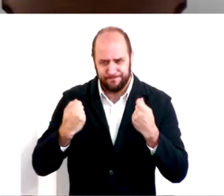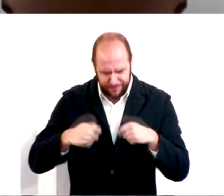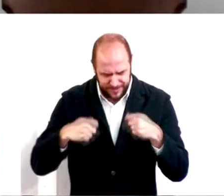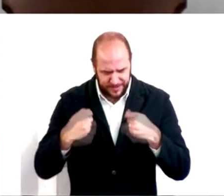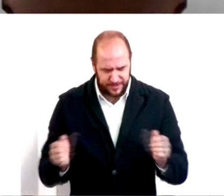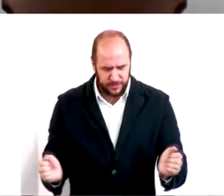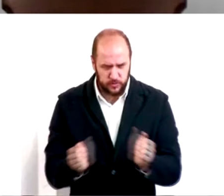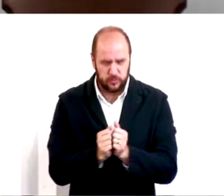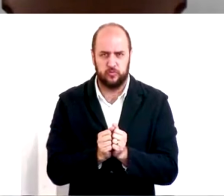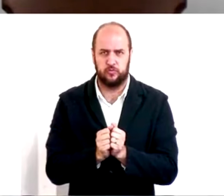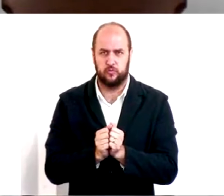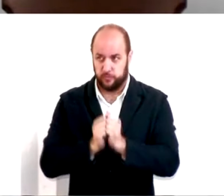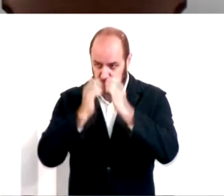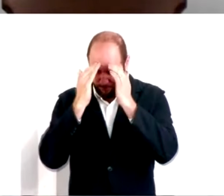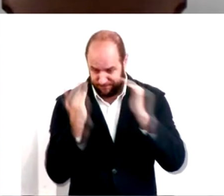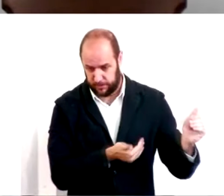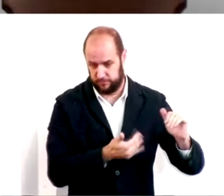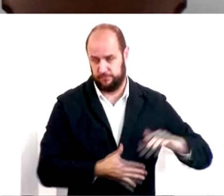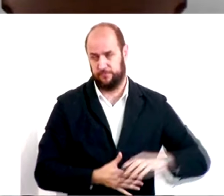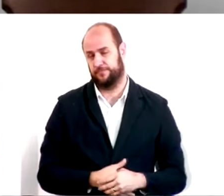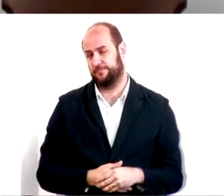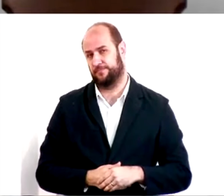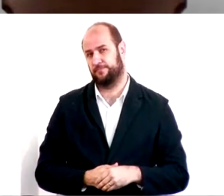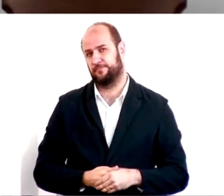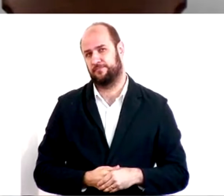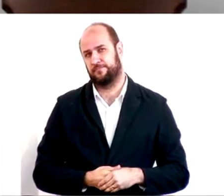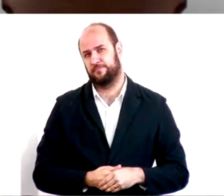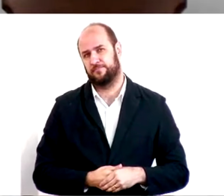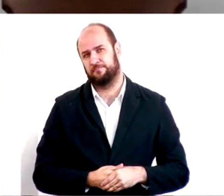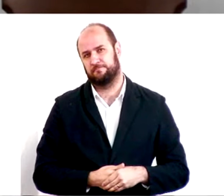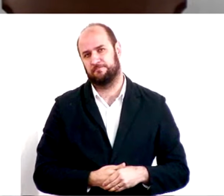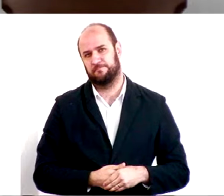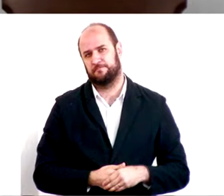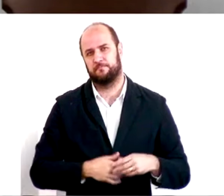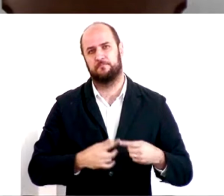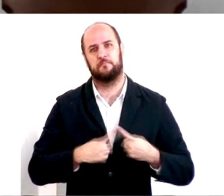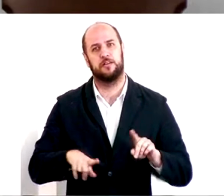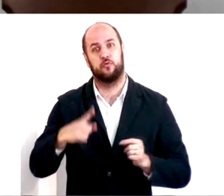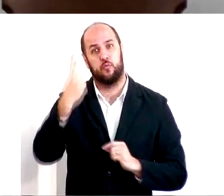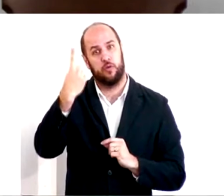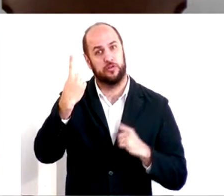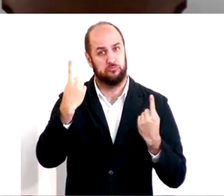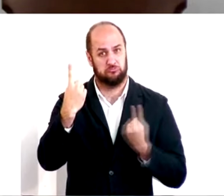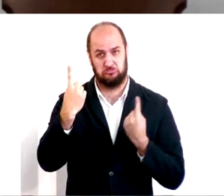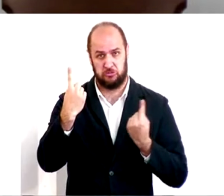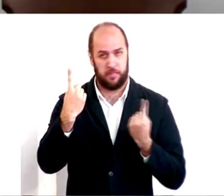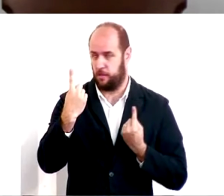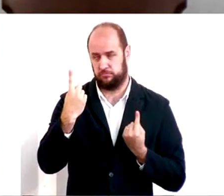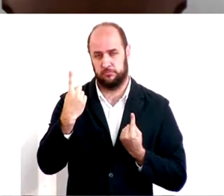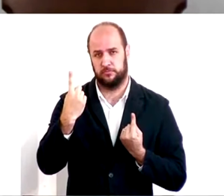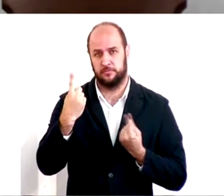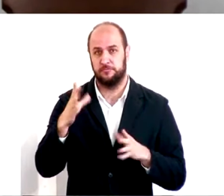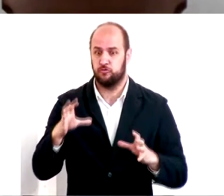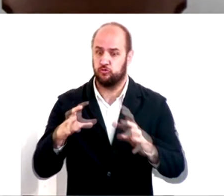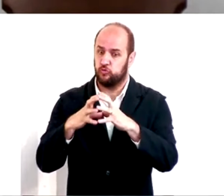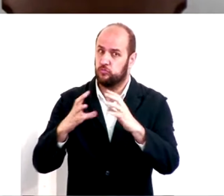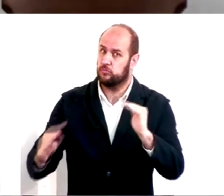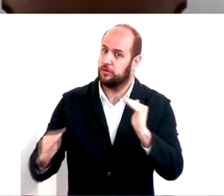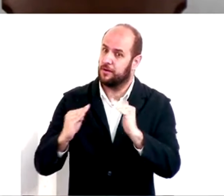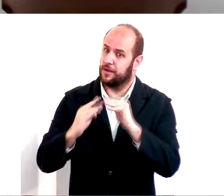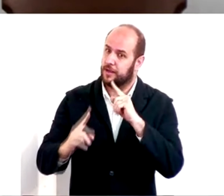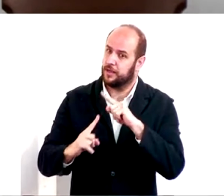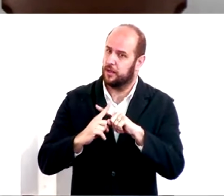ato de desobediência civil. Mas isso não se faz com uma pessoa, isso se faz com a igreja. Então,